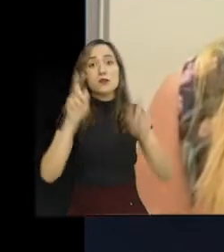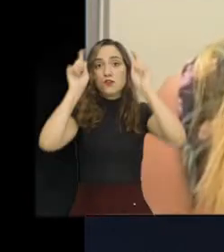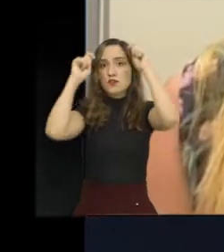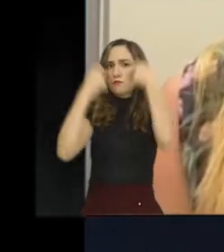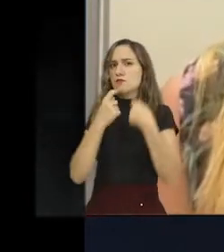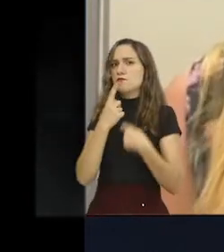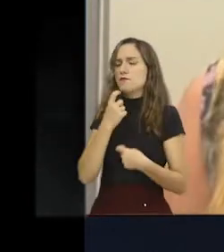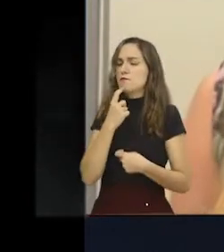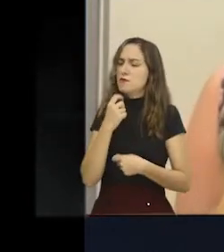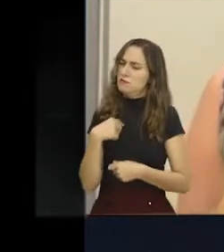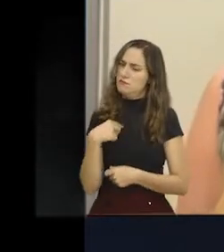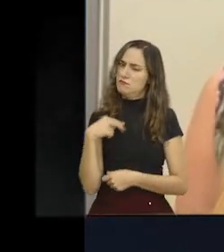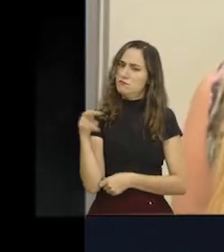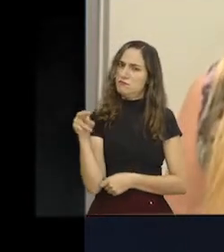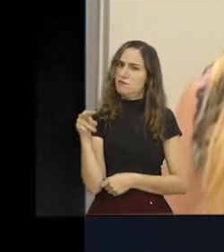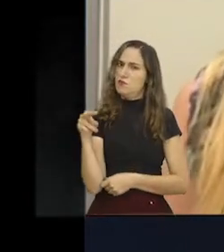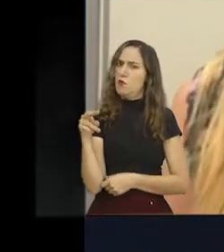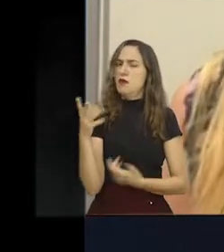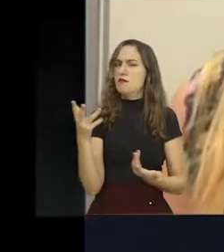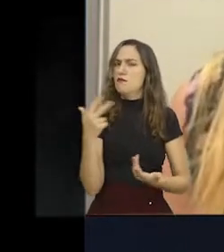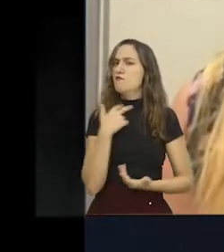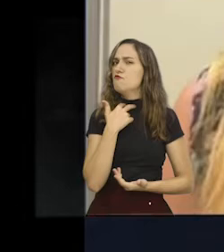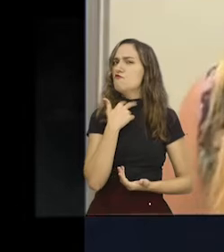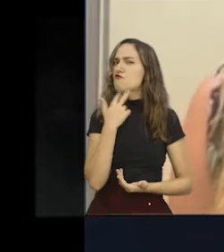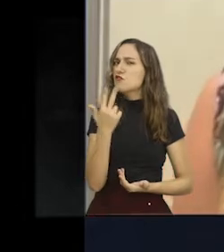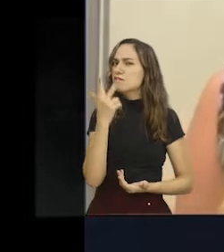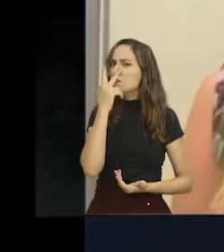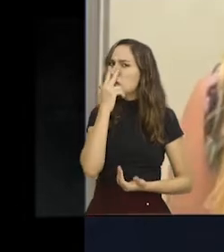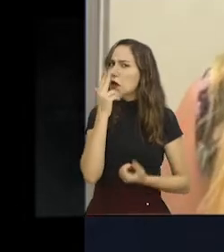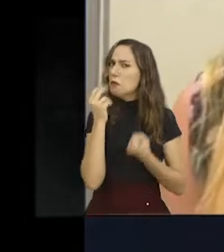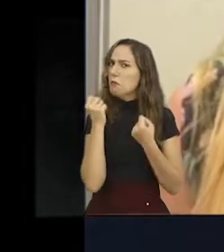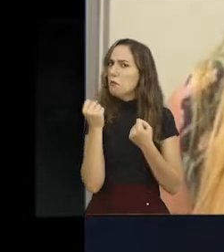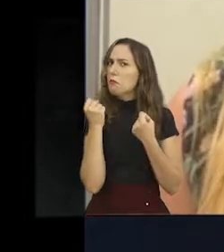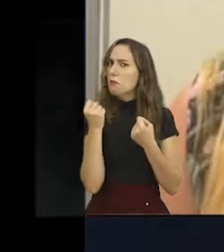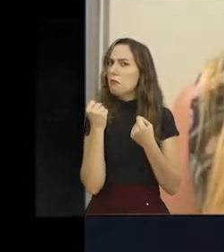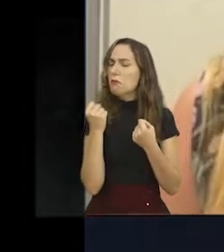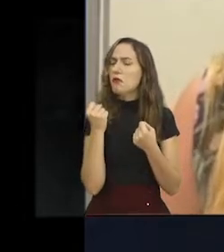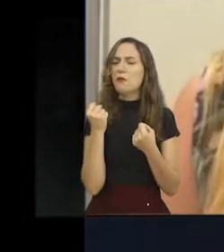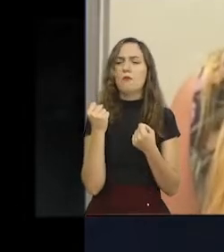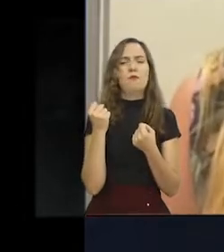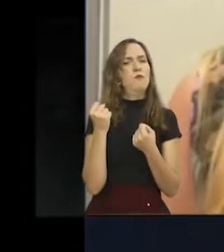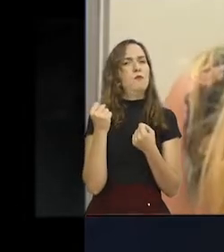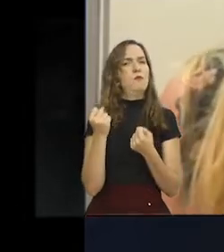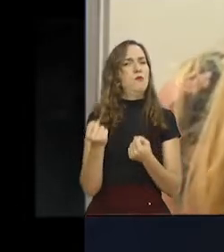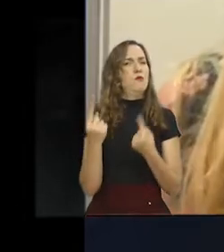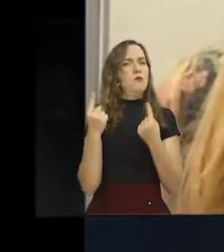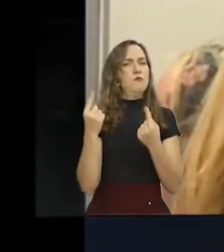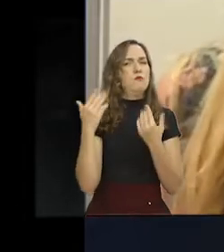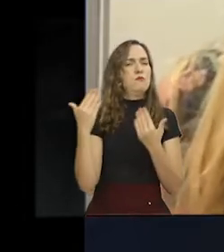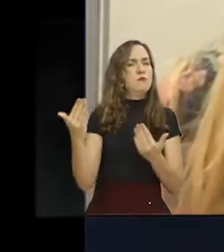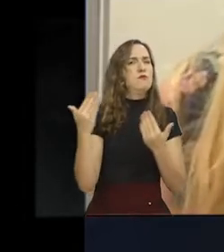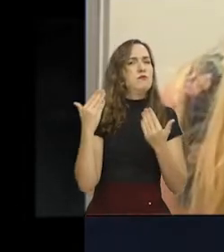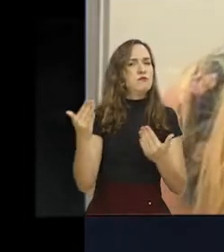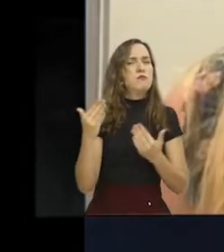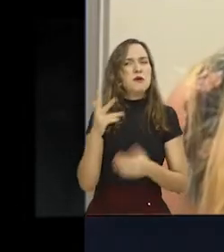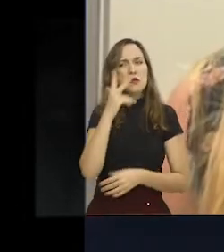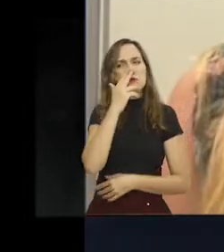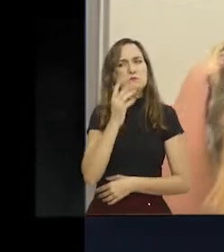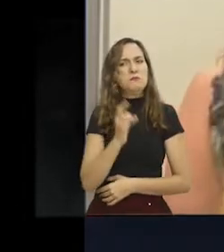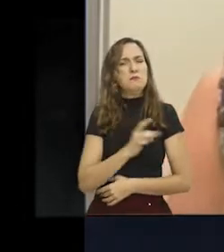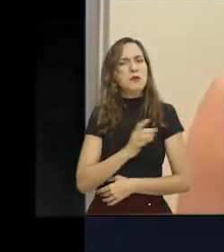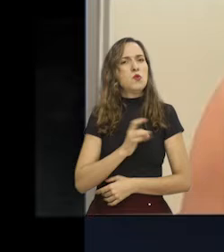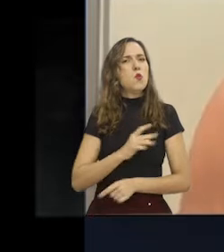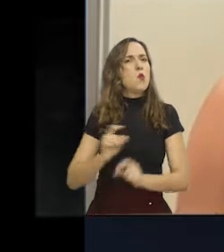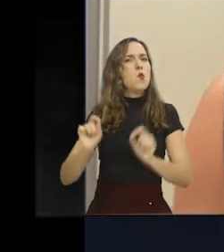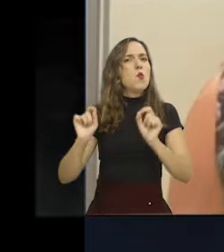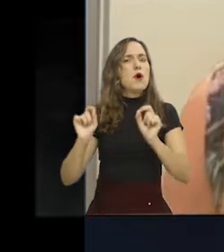Chapeuzinho Vermelho, ao escutar a voz grossa do lobo, teve um pouco de medo,